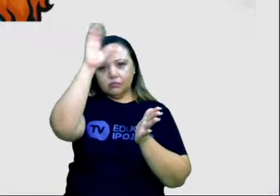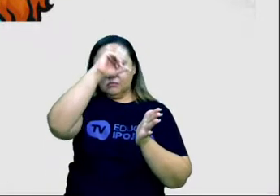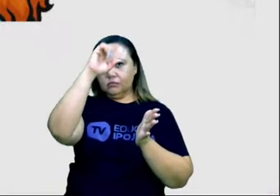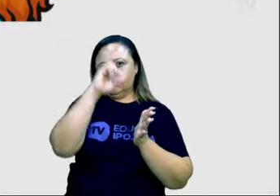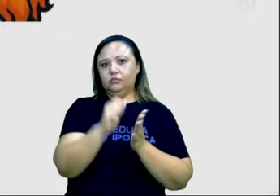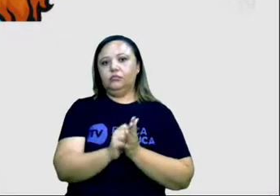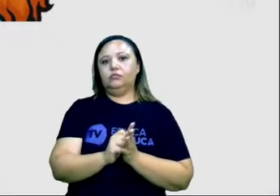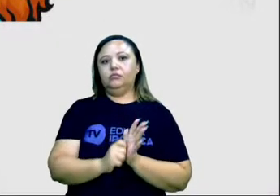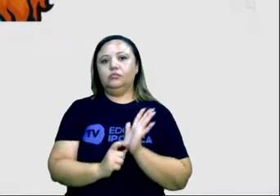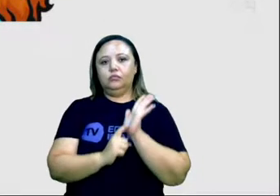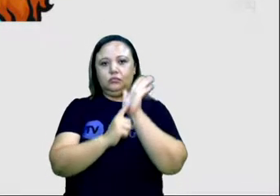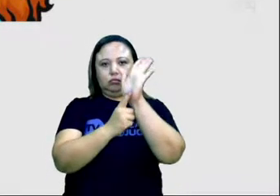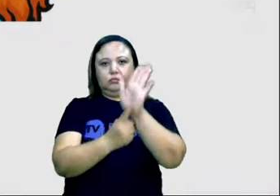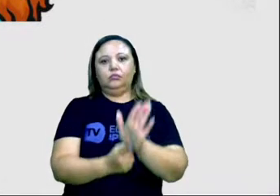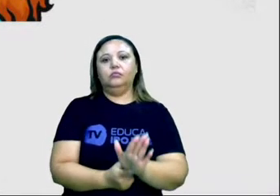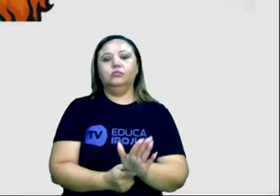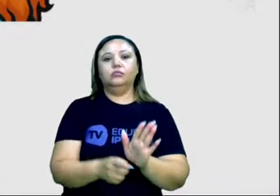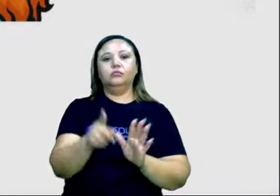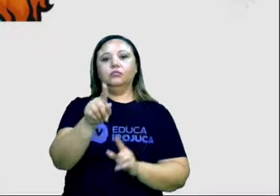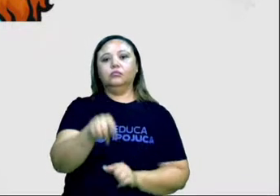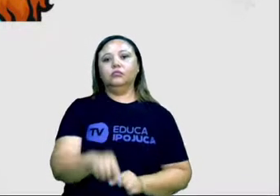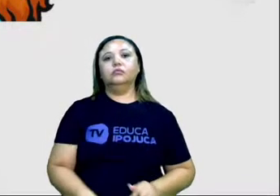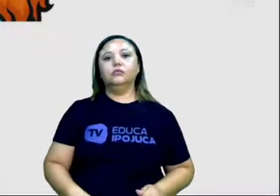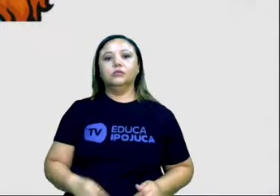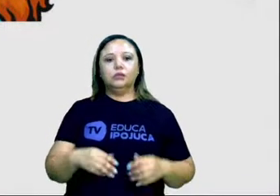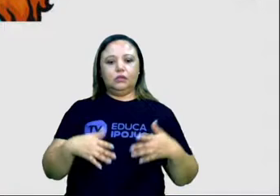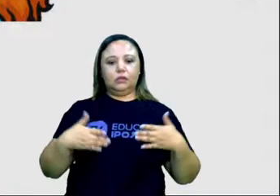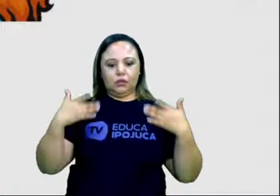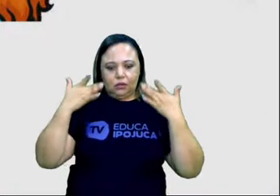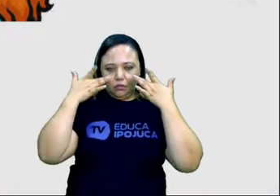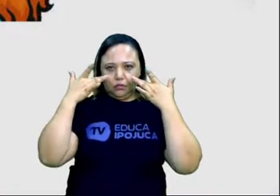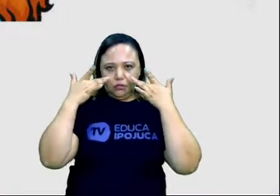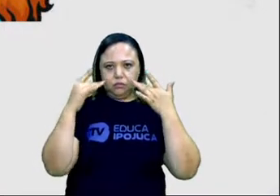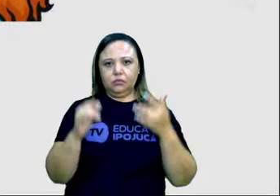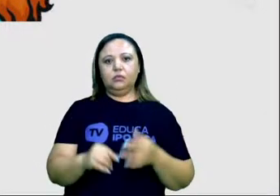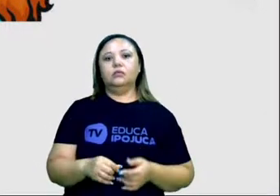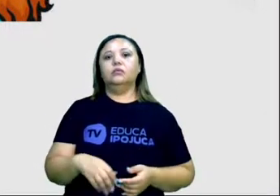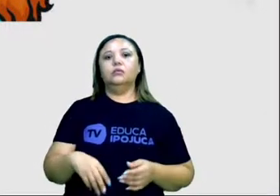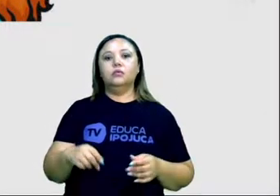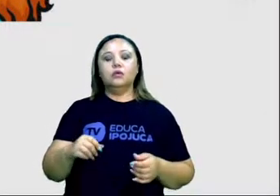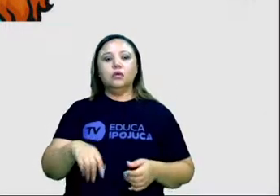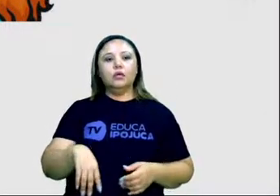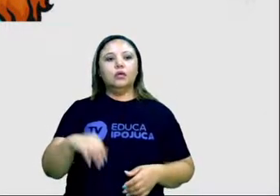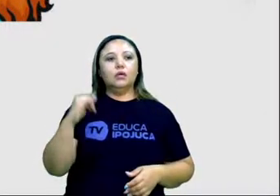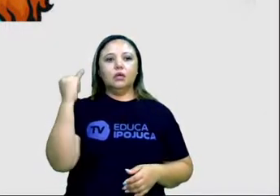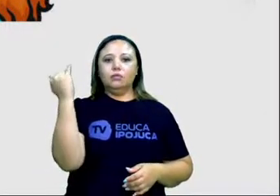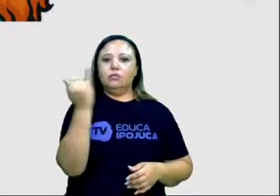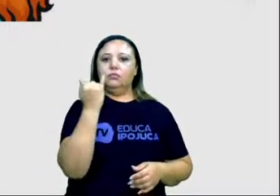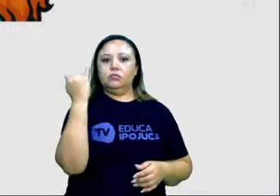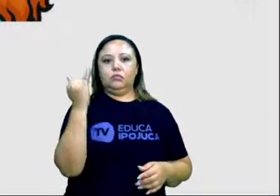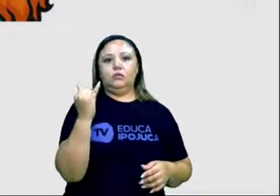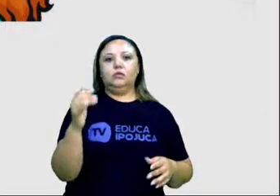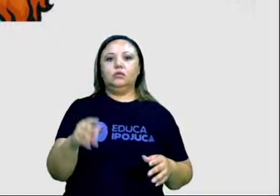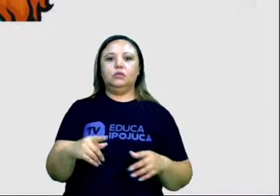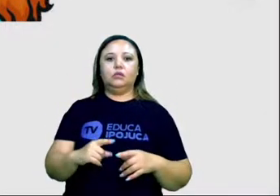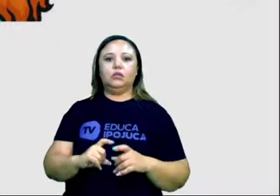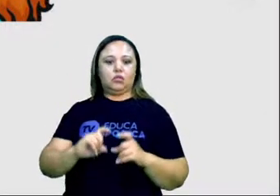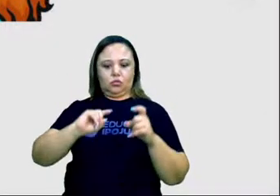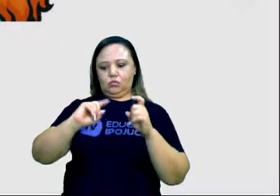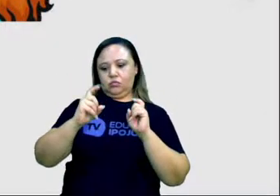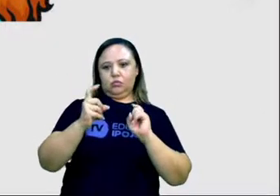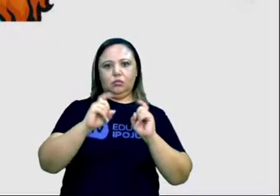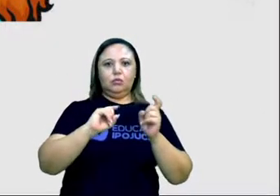Aprendemos que a presença da argumentação é fundamental em um debate. Aí eu pedi que vocês pesquisassem outras características do